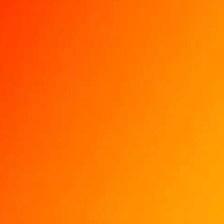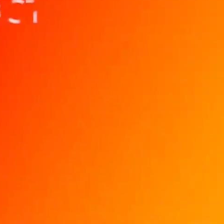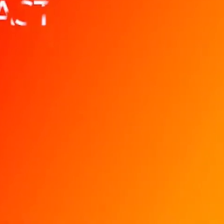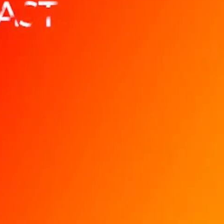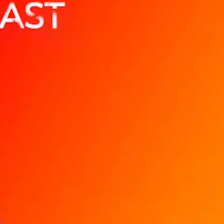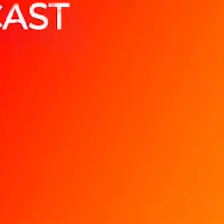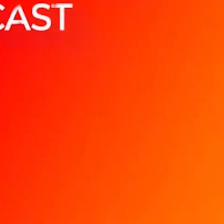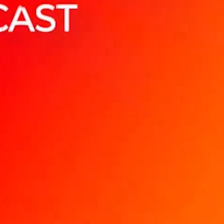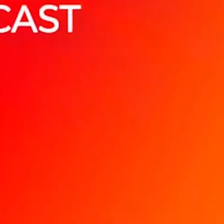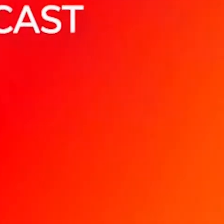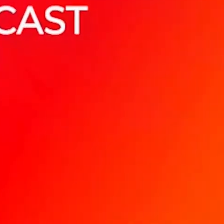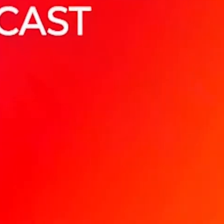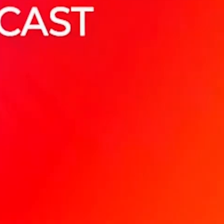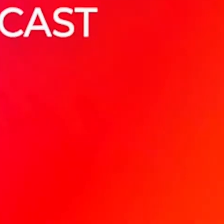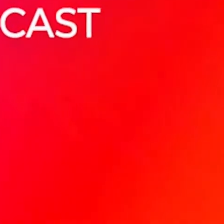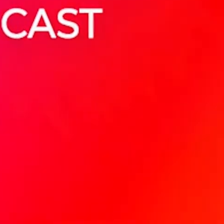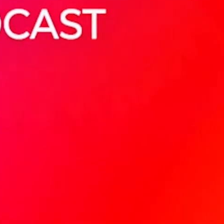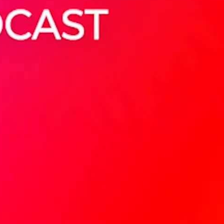não.